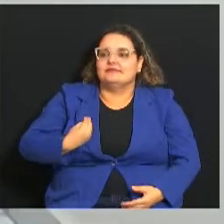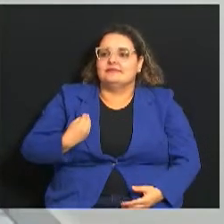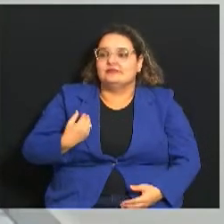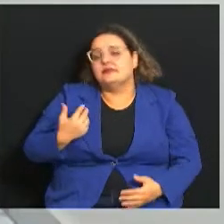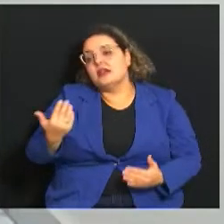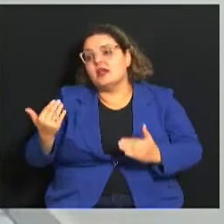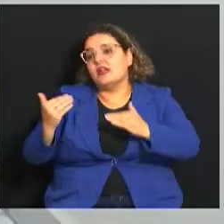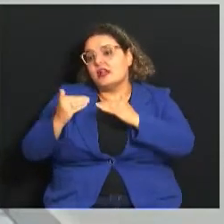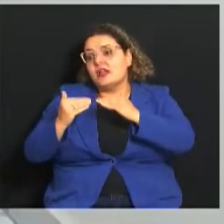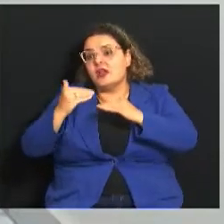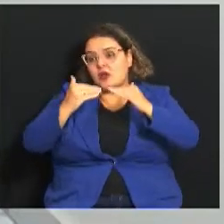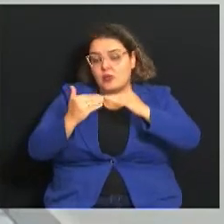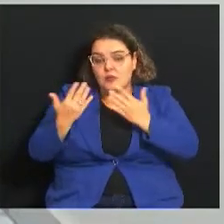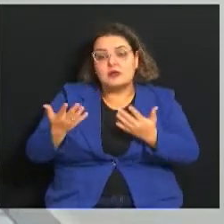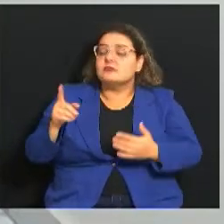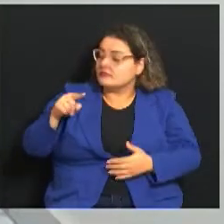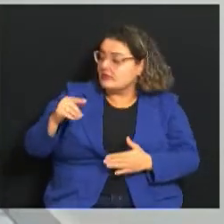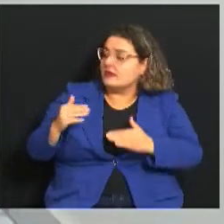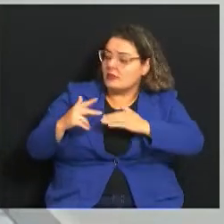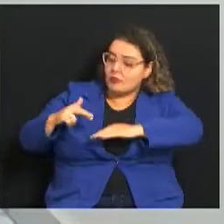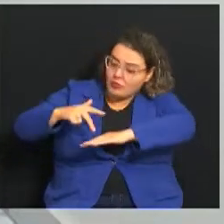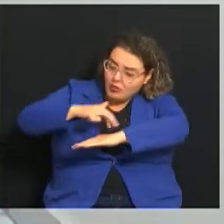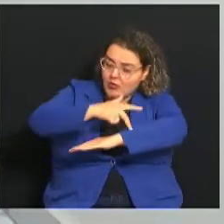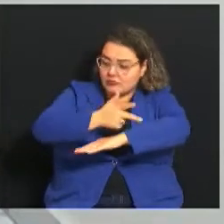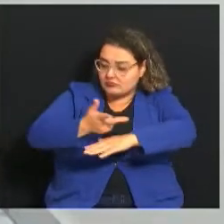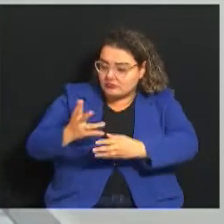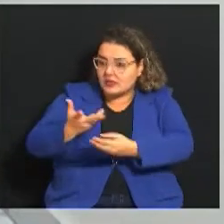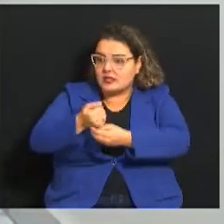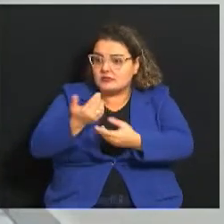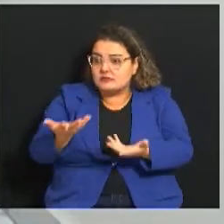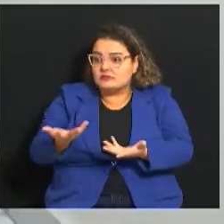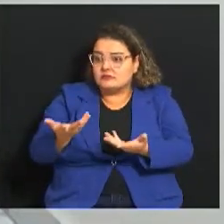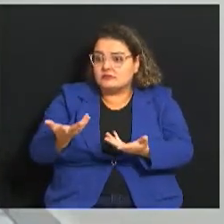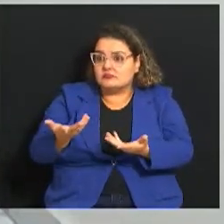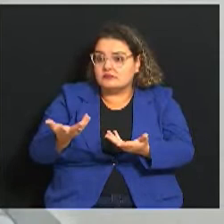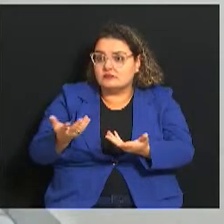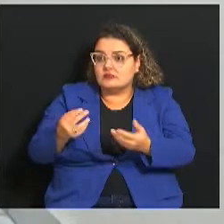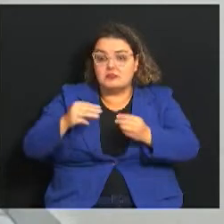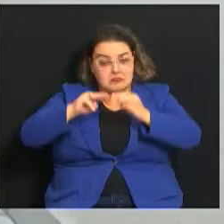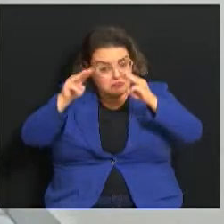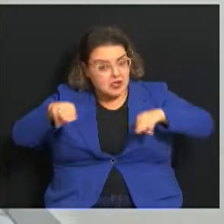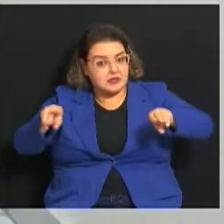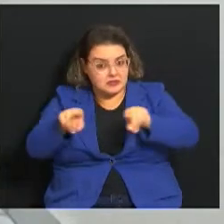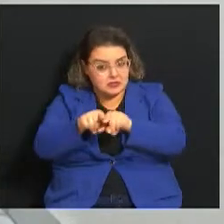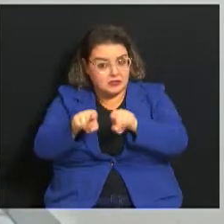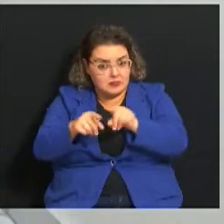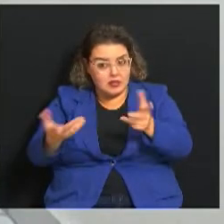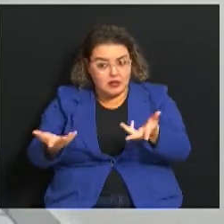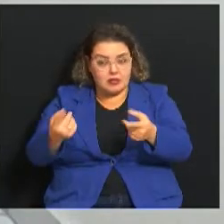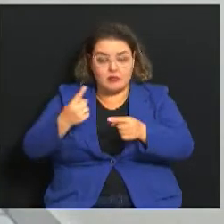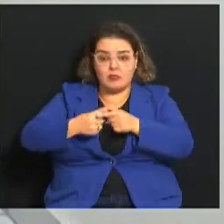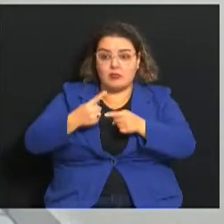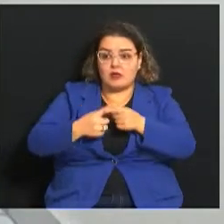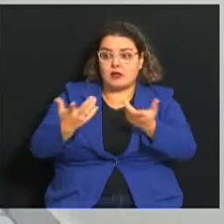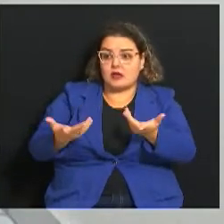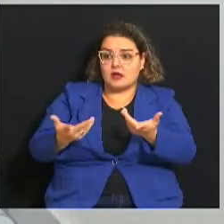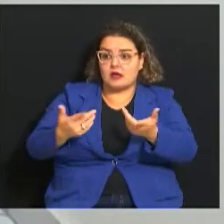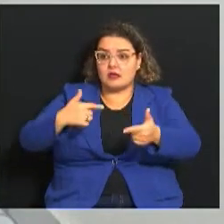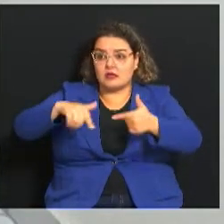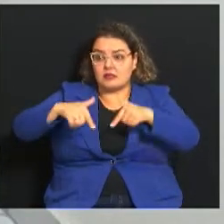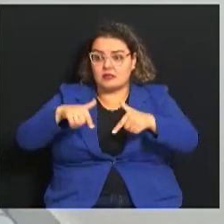Tem a ver. Tem ligação moda, artesanato, não é? Até marketing, porque você trabalha, não